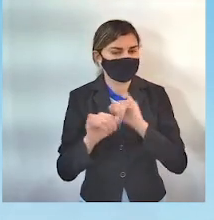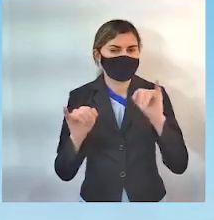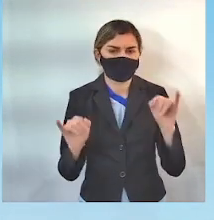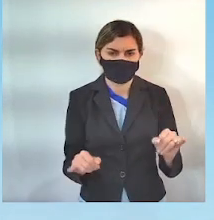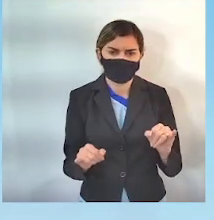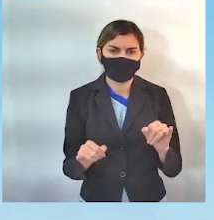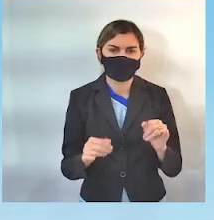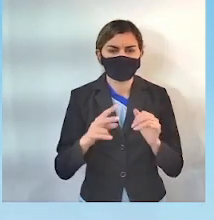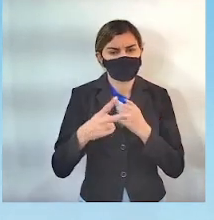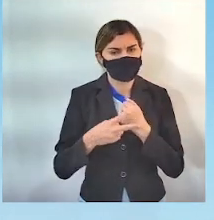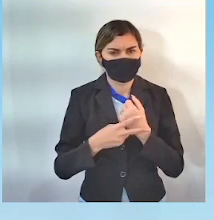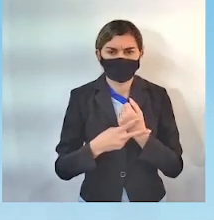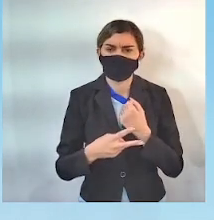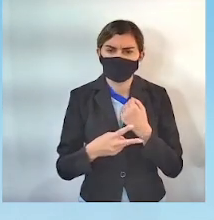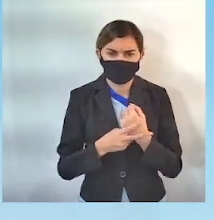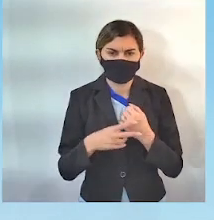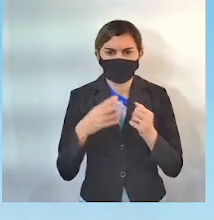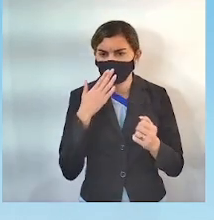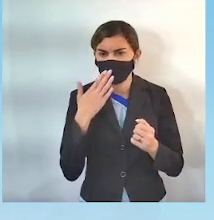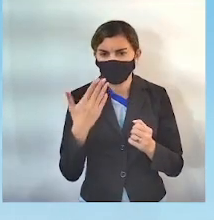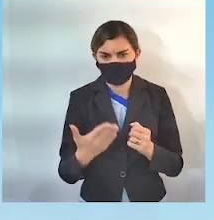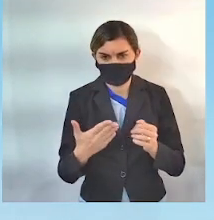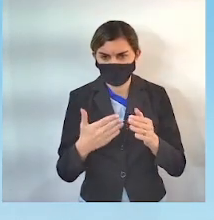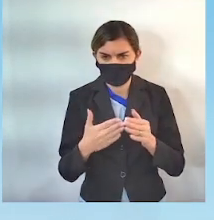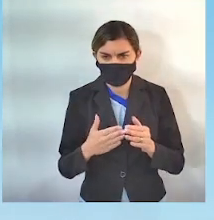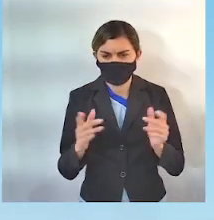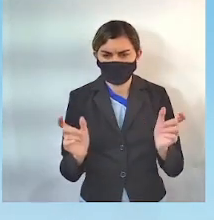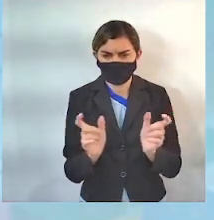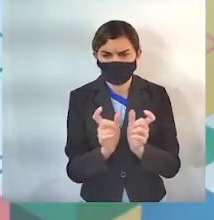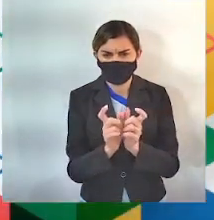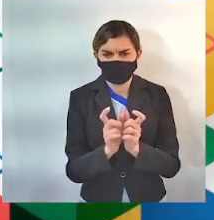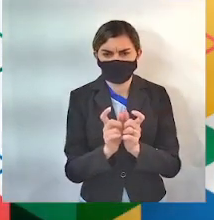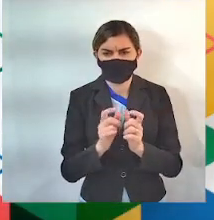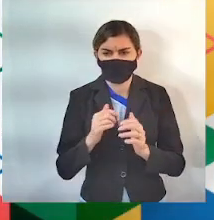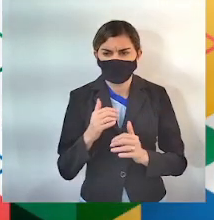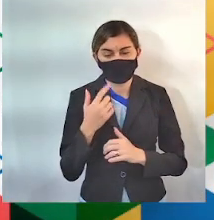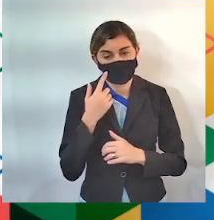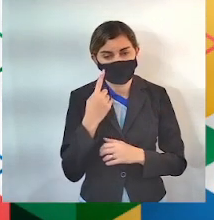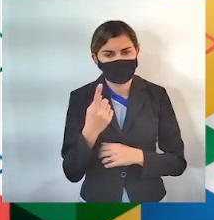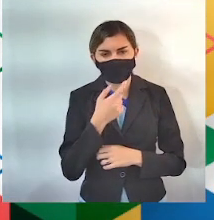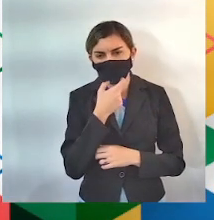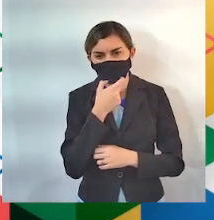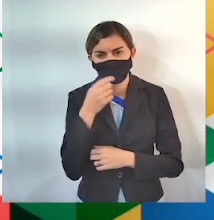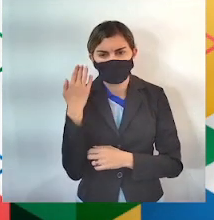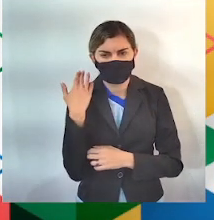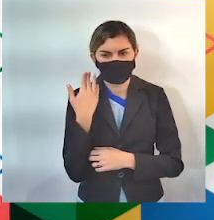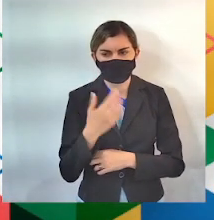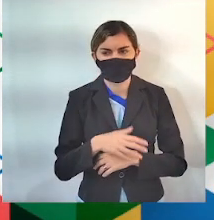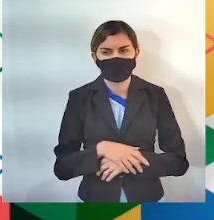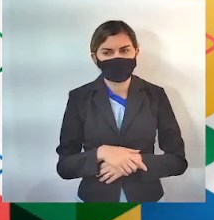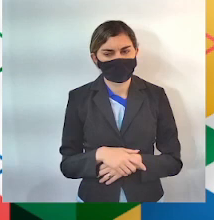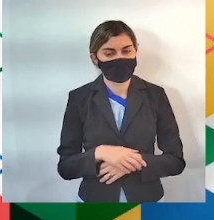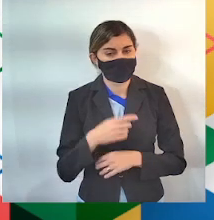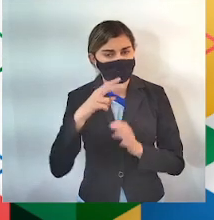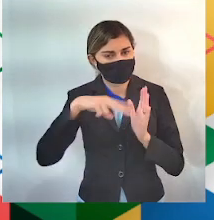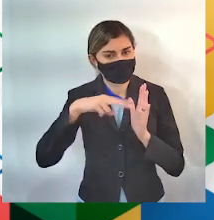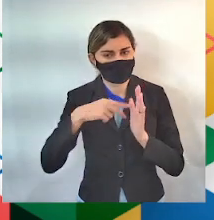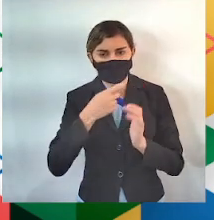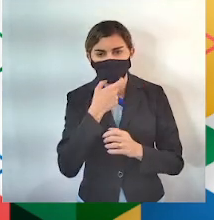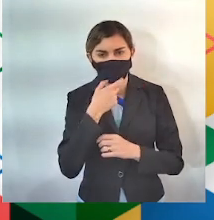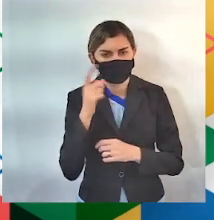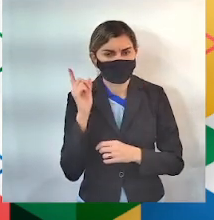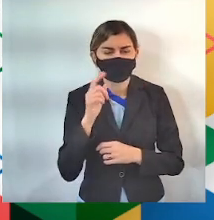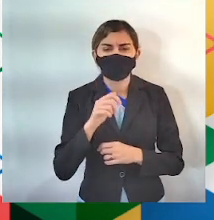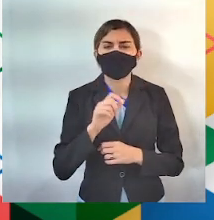que o verbo solicita. Juan wants to meet her. Juan quer